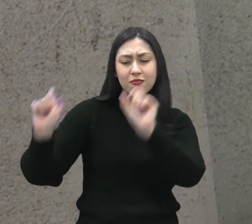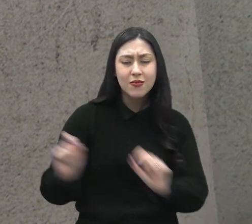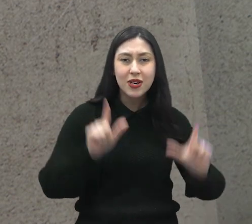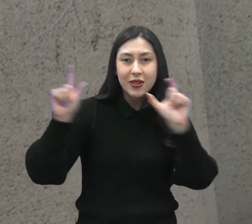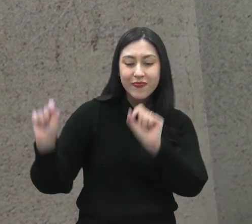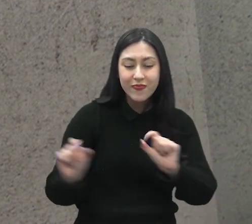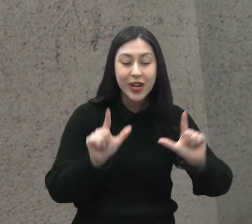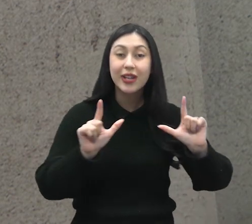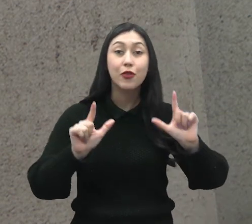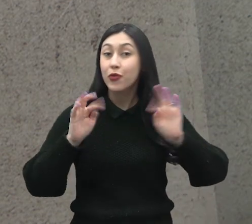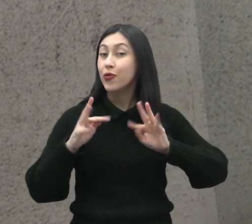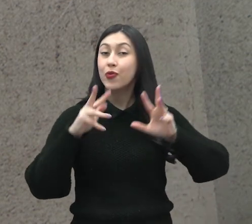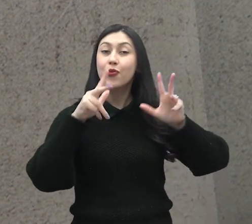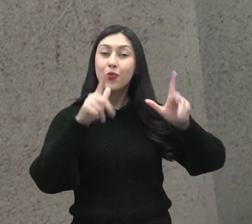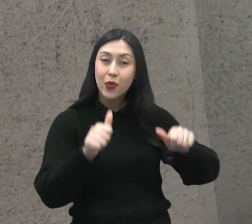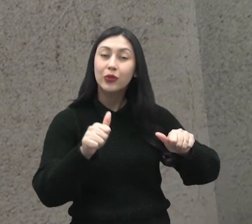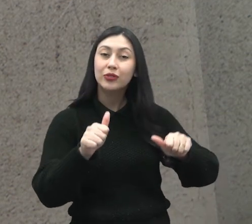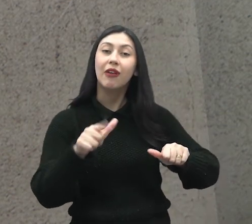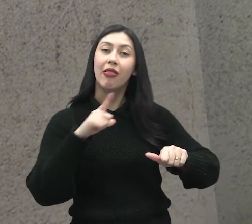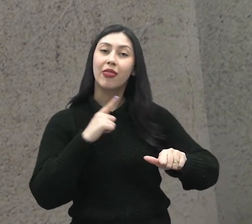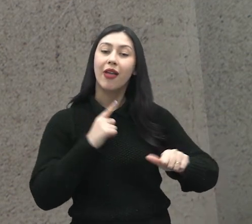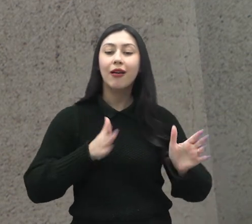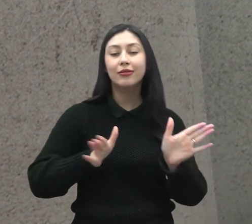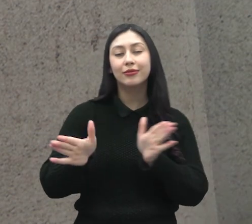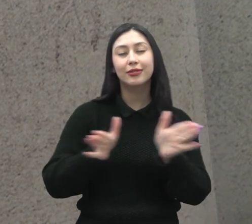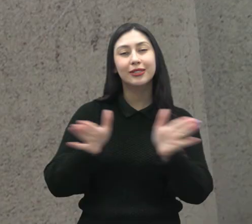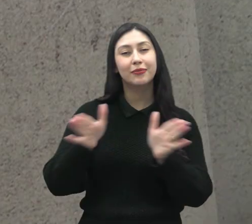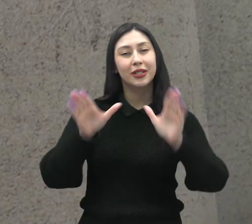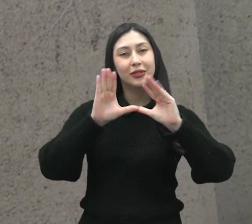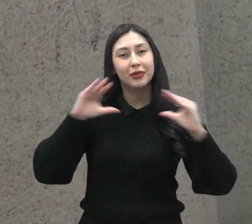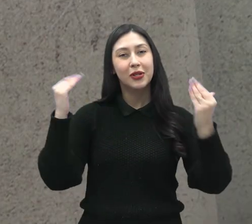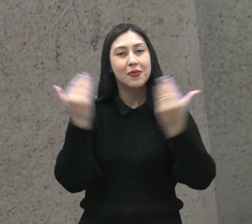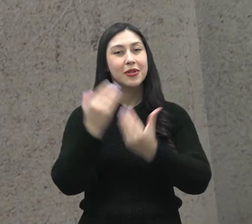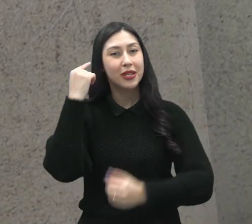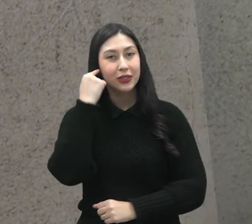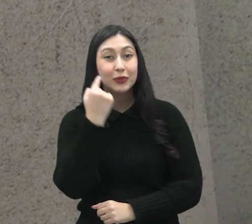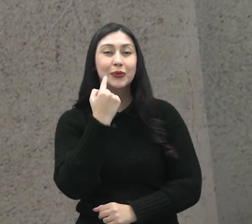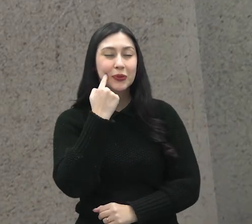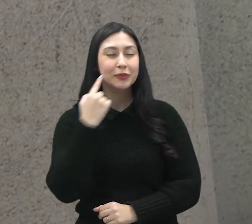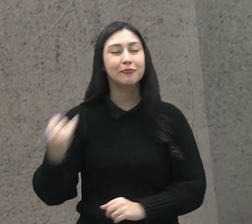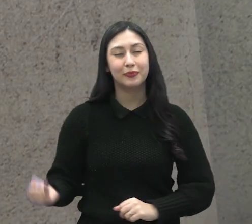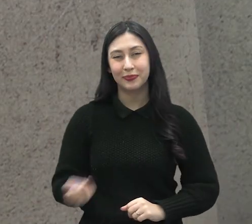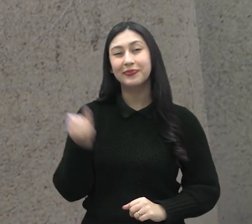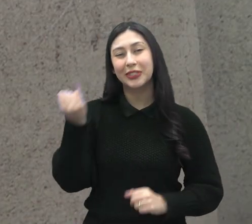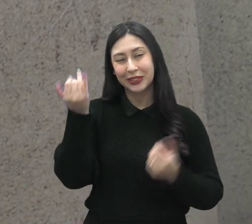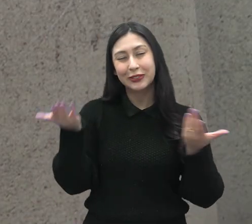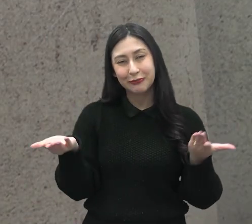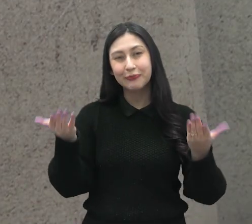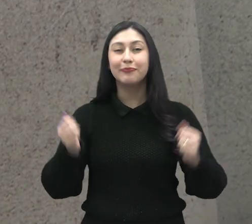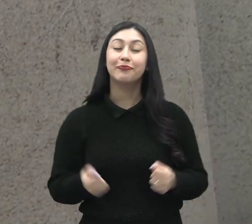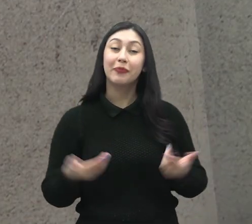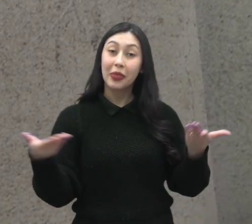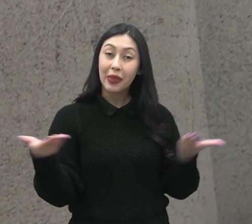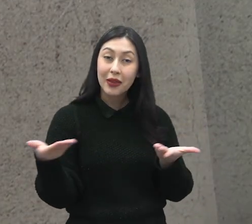da TV Câmara aqui de São José dos Campos, traz acessibilidade para toda a comunidade surda, o que é muito importante, gente? Agora